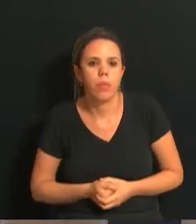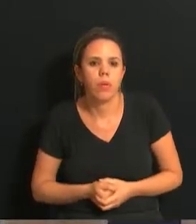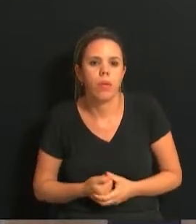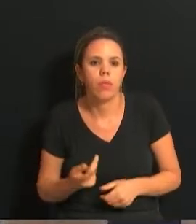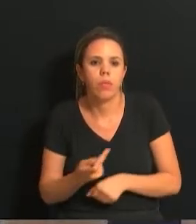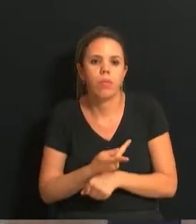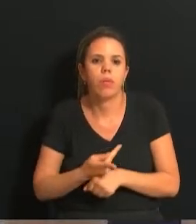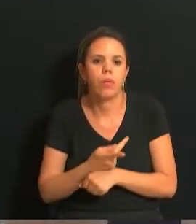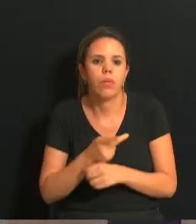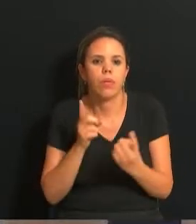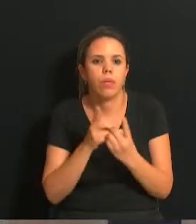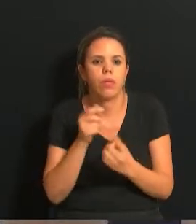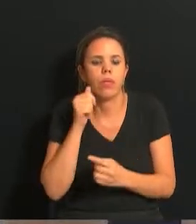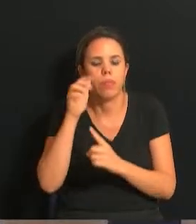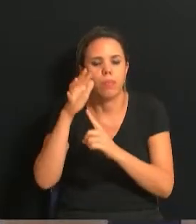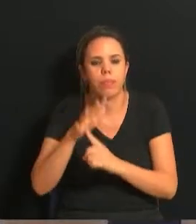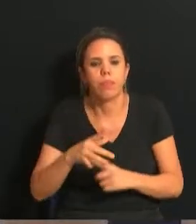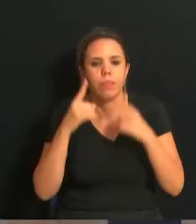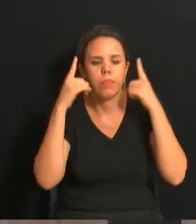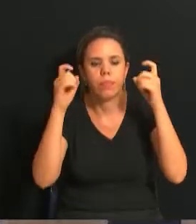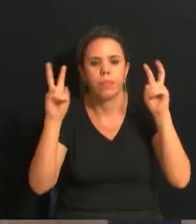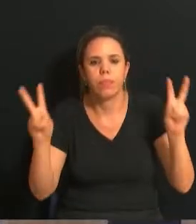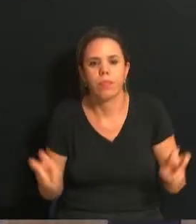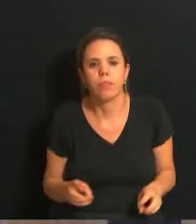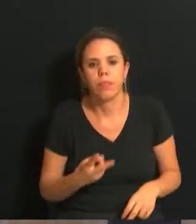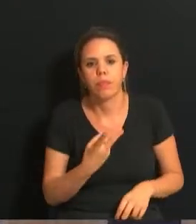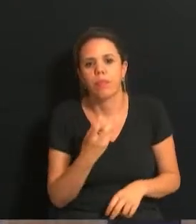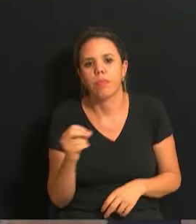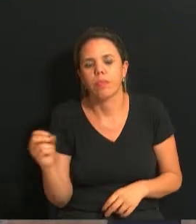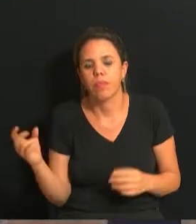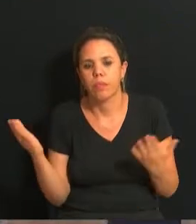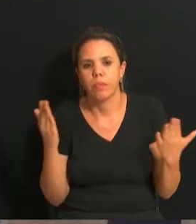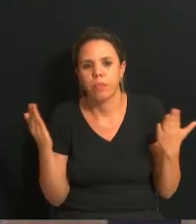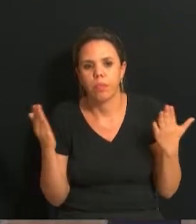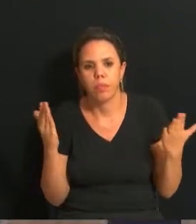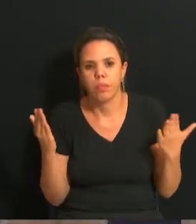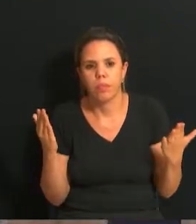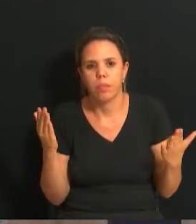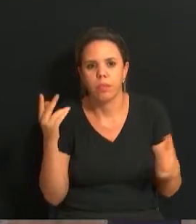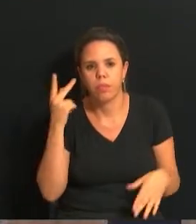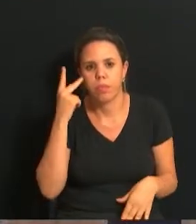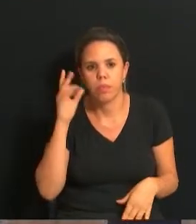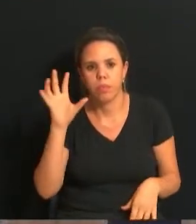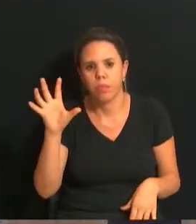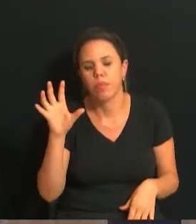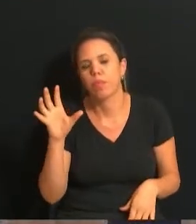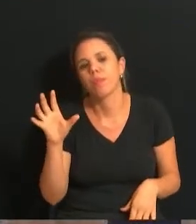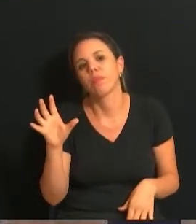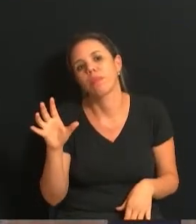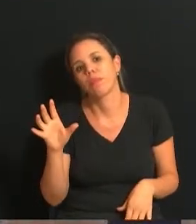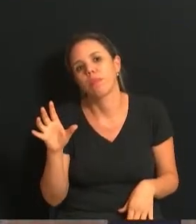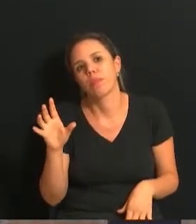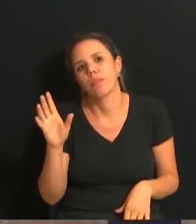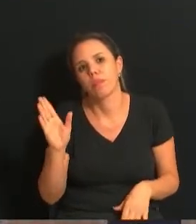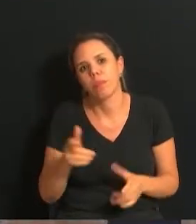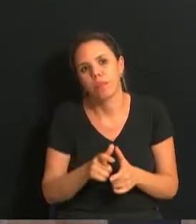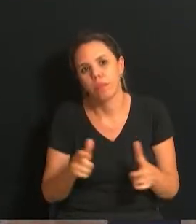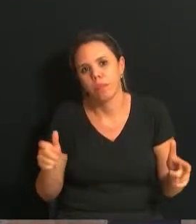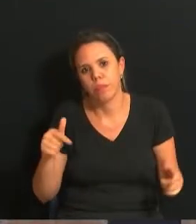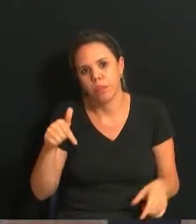de atendimentos às vítimas de violência em relação a 2020. Então, no estado de São Paulo, só no estado de São Paulo, esse aumento foi